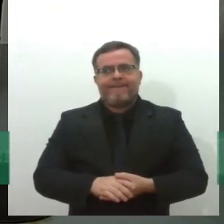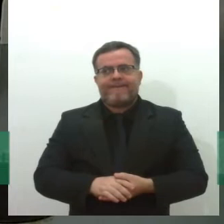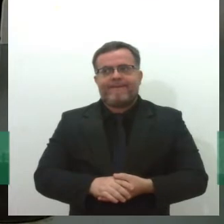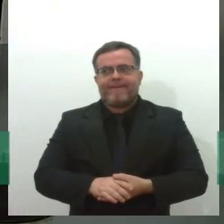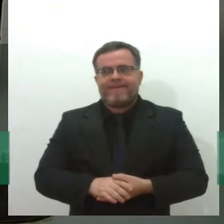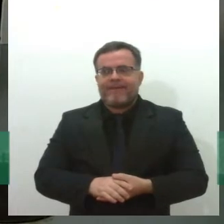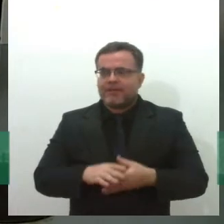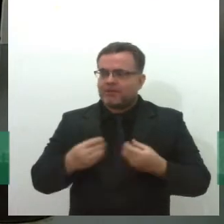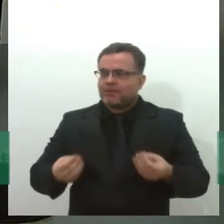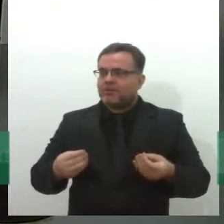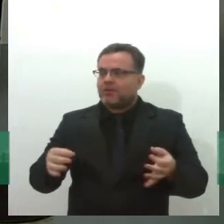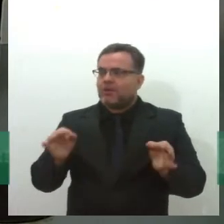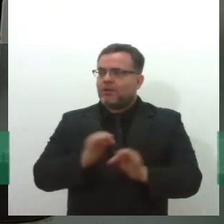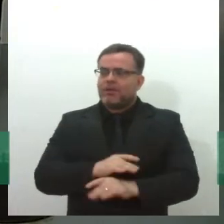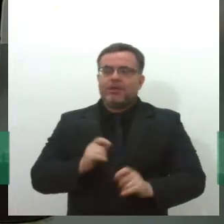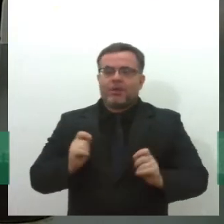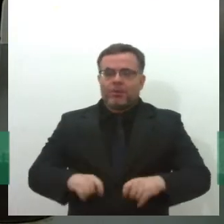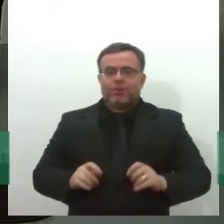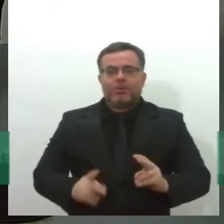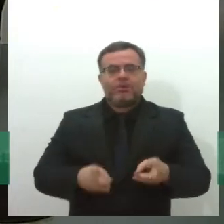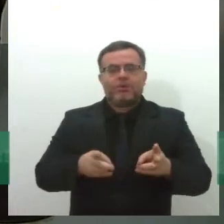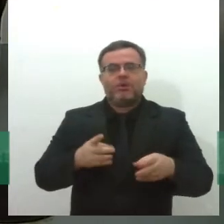essa é a principal questão, né?